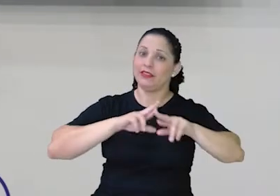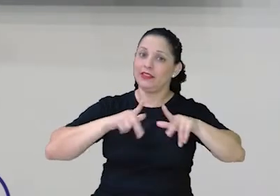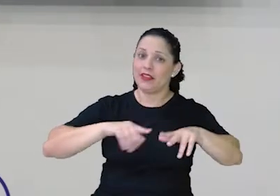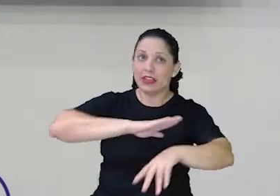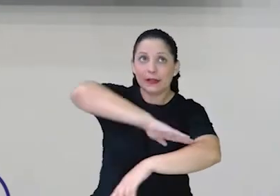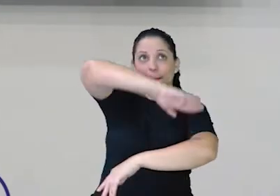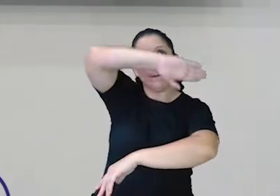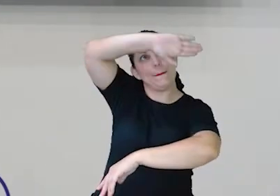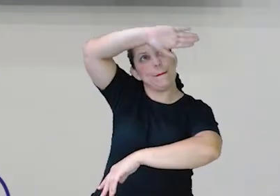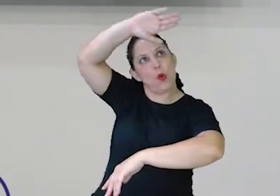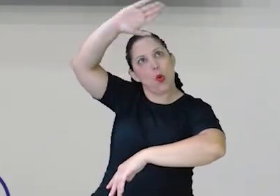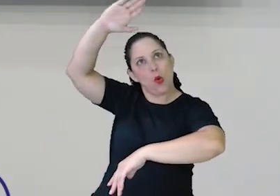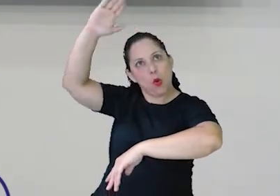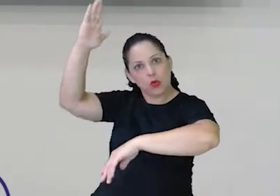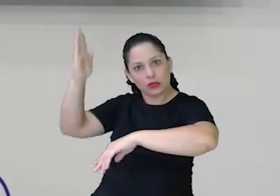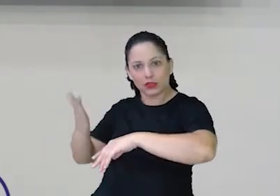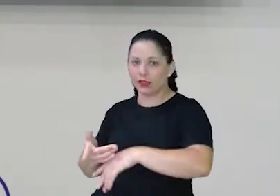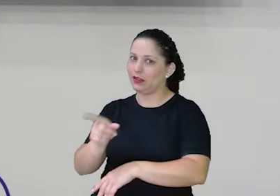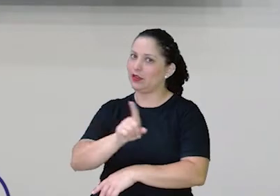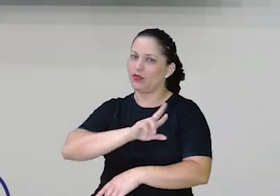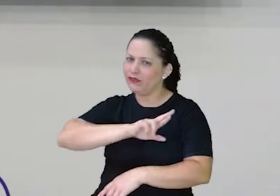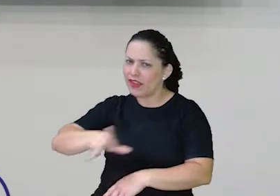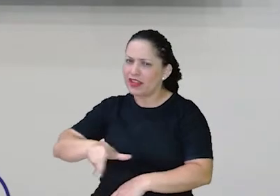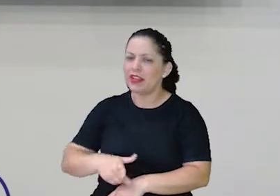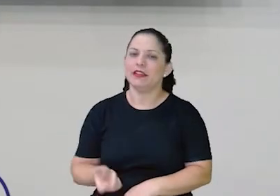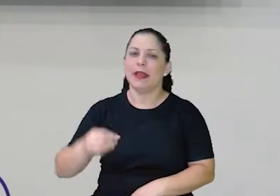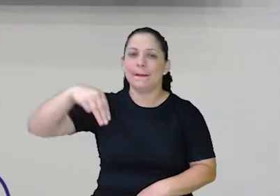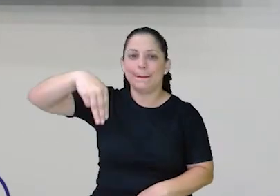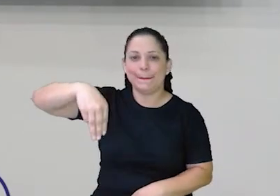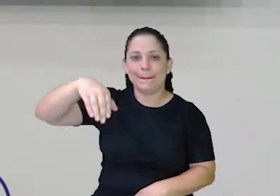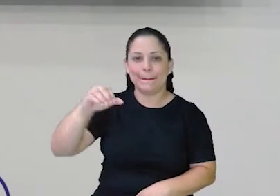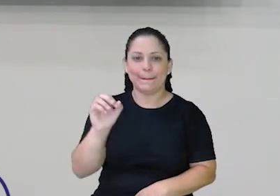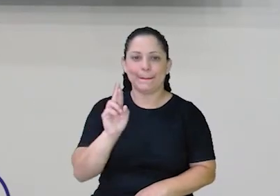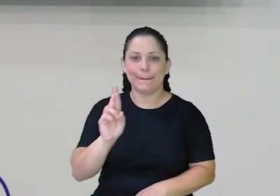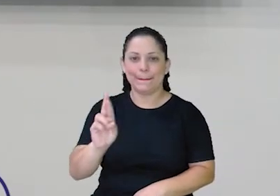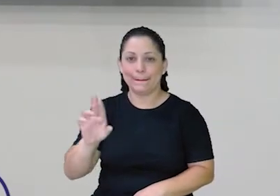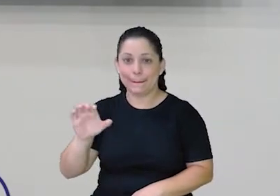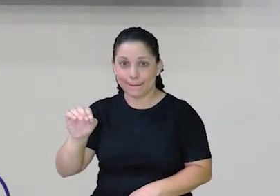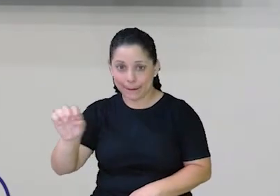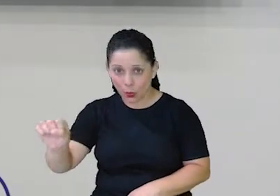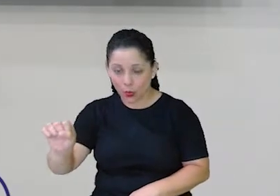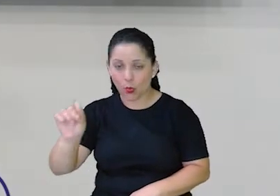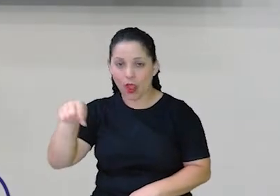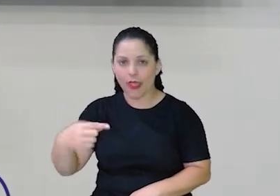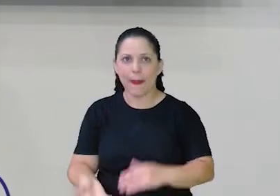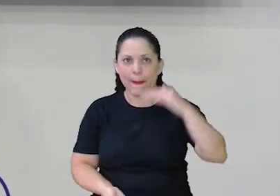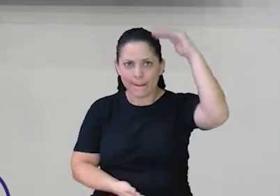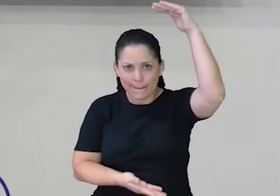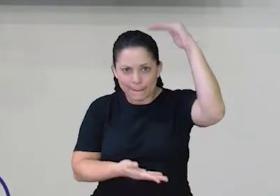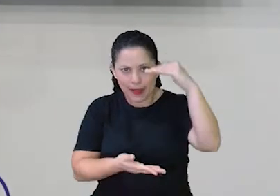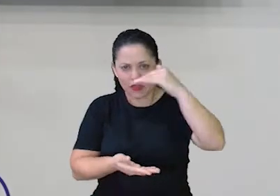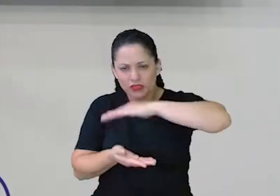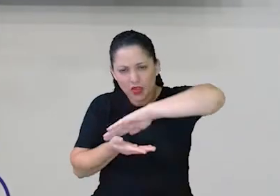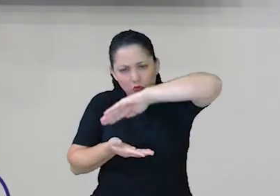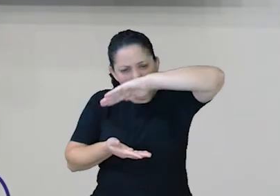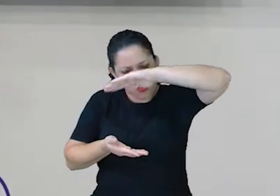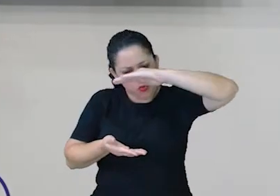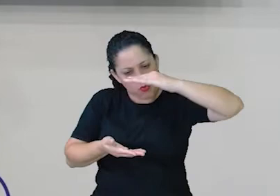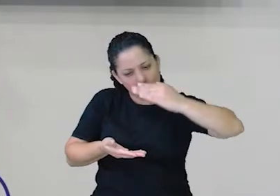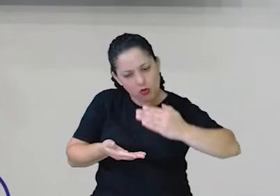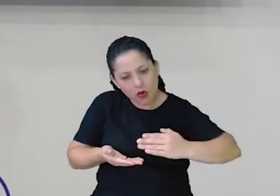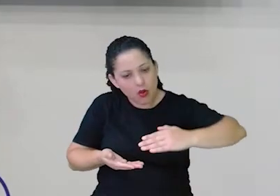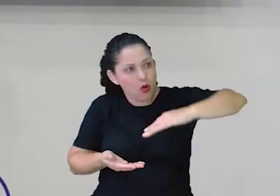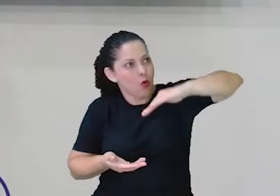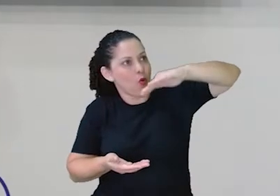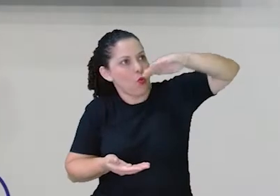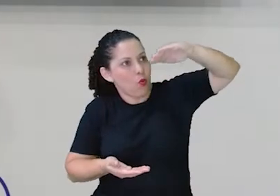montanhas são enormes. Morros já são um pouquinho menor. Então, a gente vê muito essas regiões de morro aqui